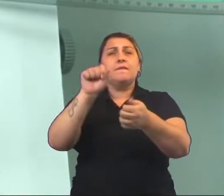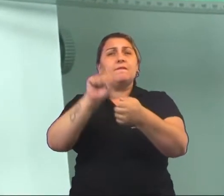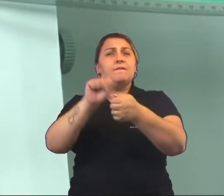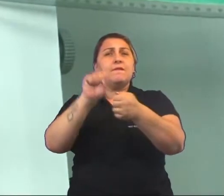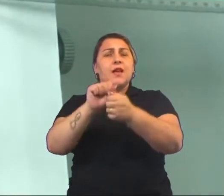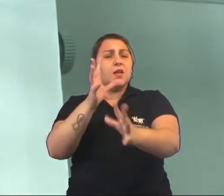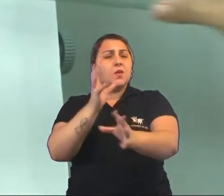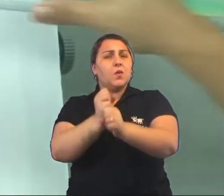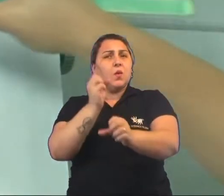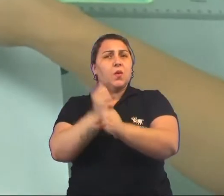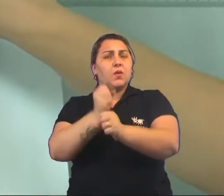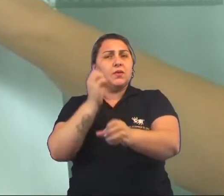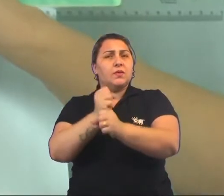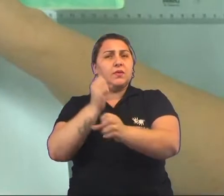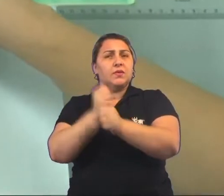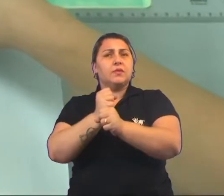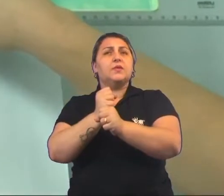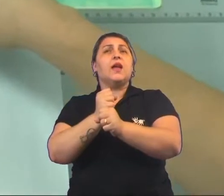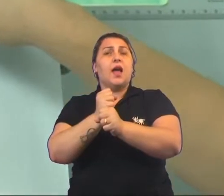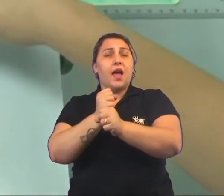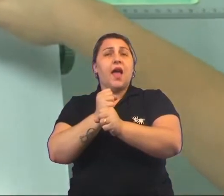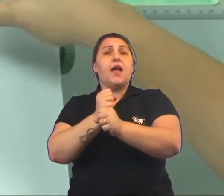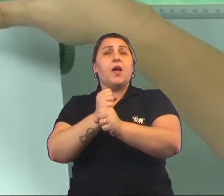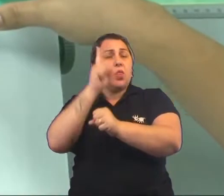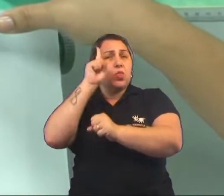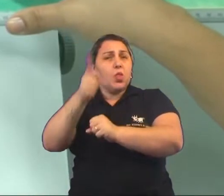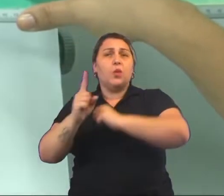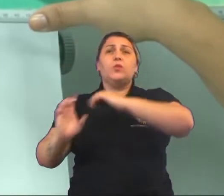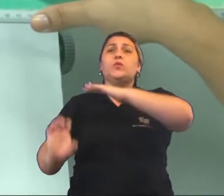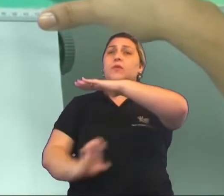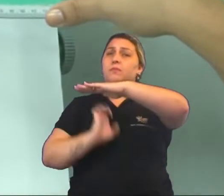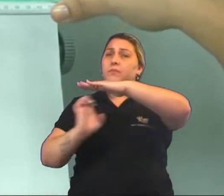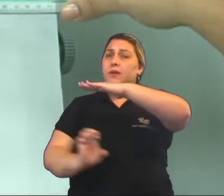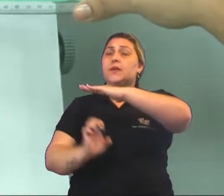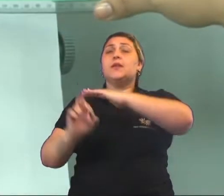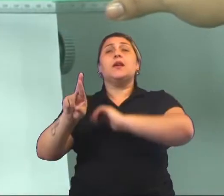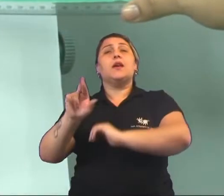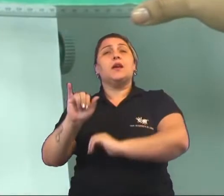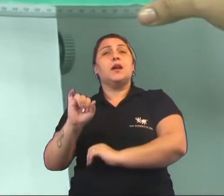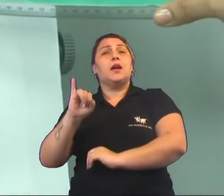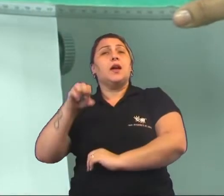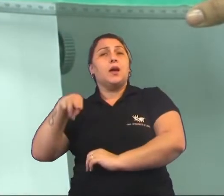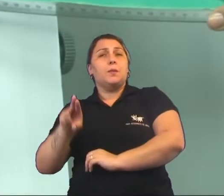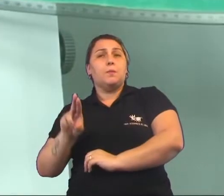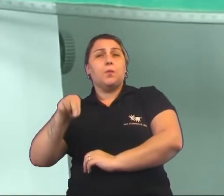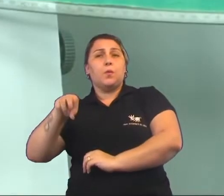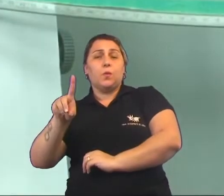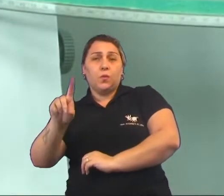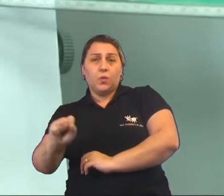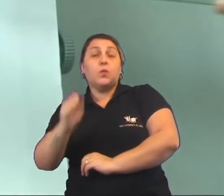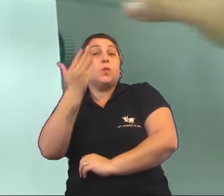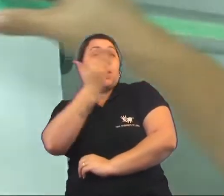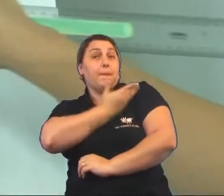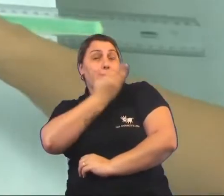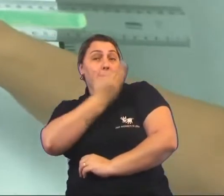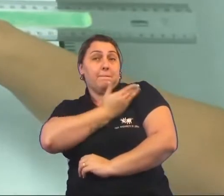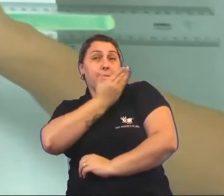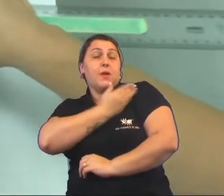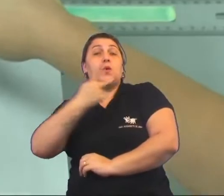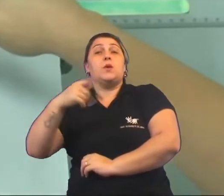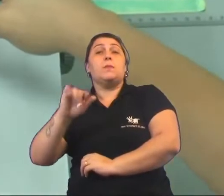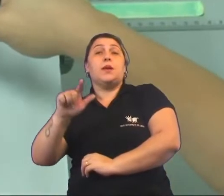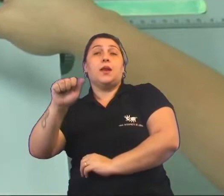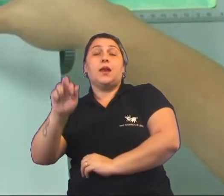fazendo contas e sendo comerciante. Raimundo era colega de classe de Pilar